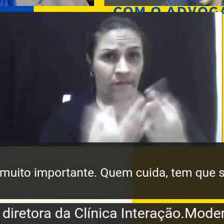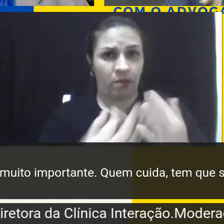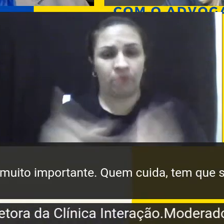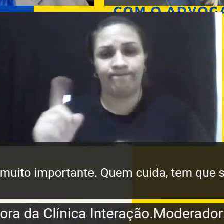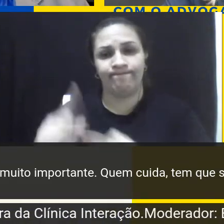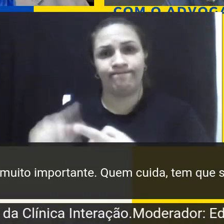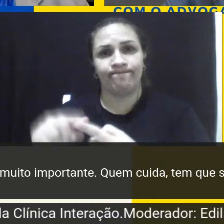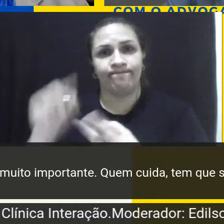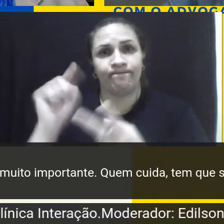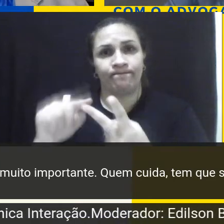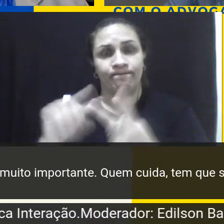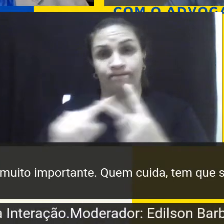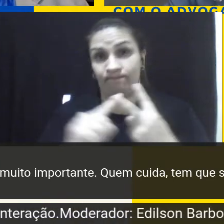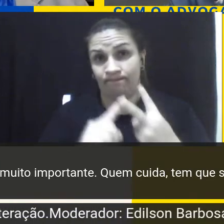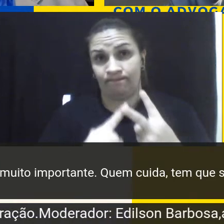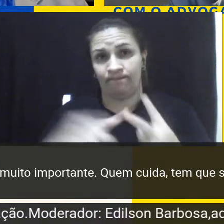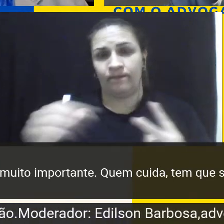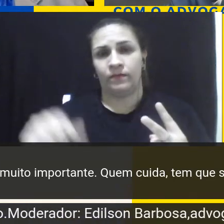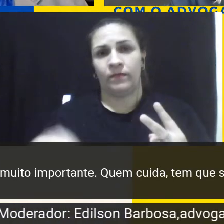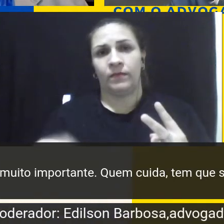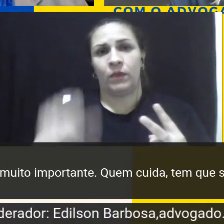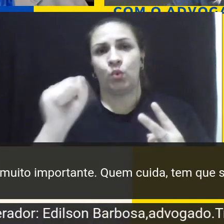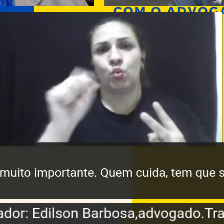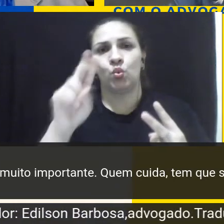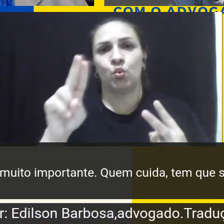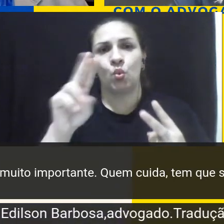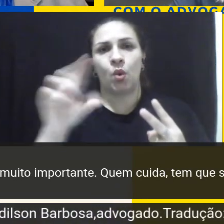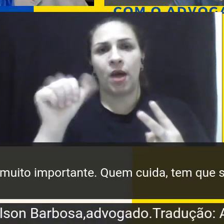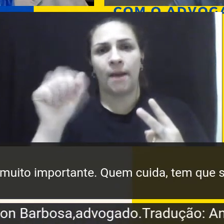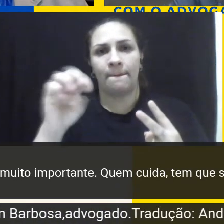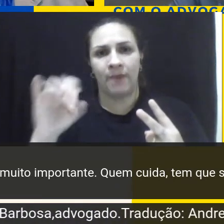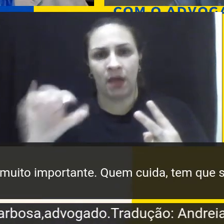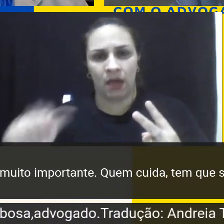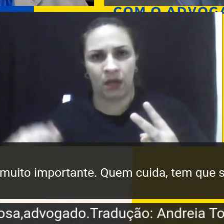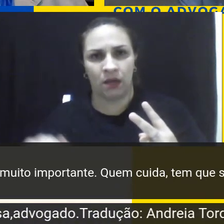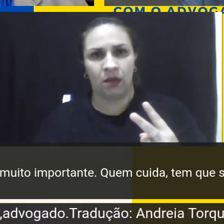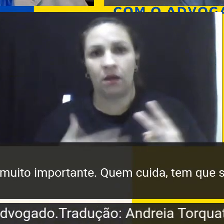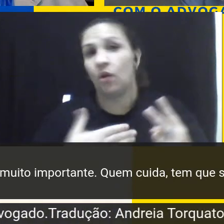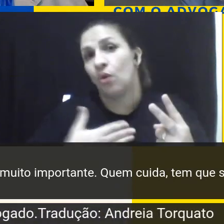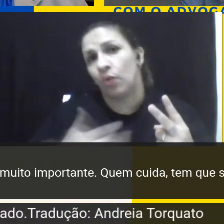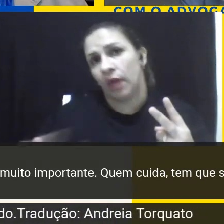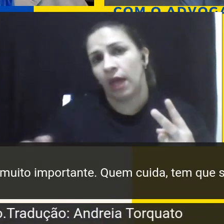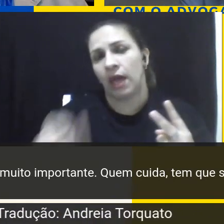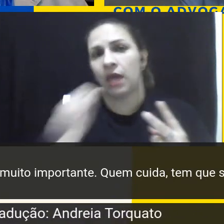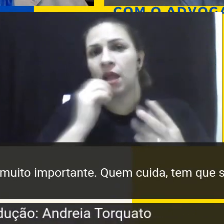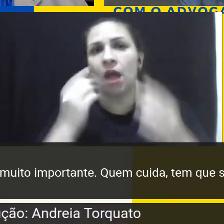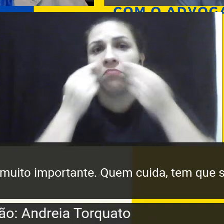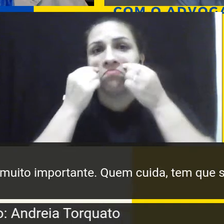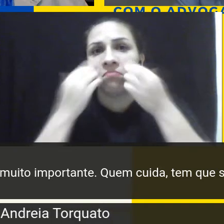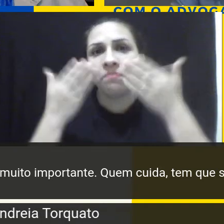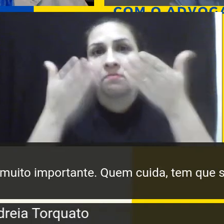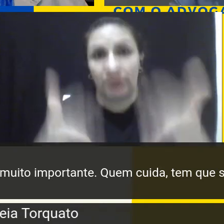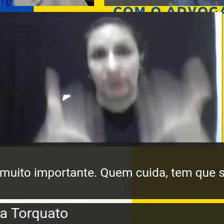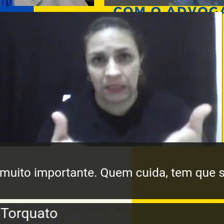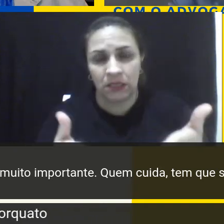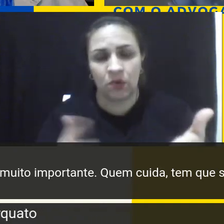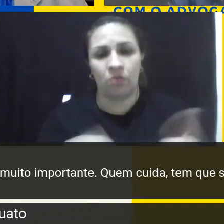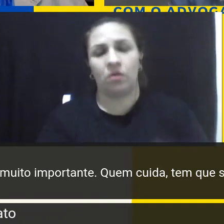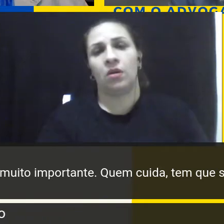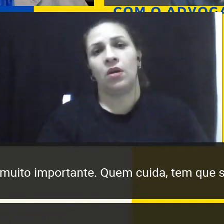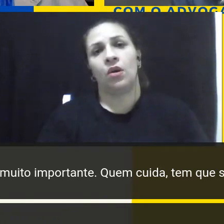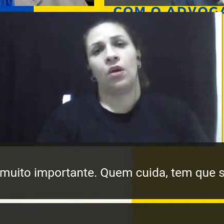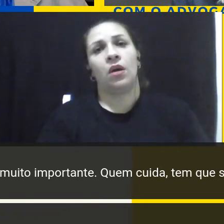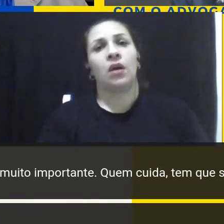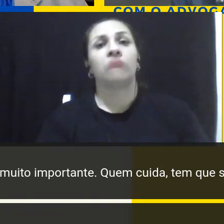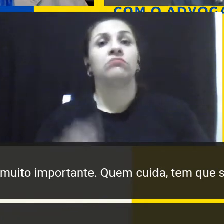Nesse programa, famílias que não querem o atendimento presencial, elas estão